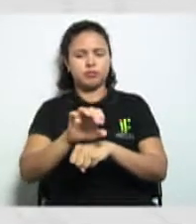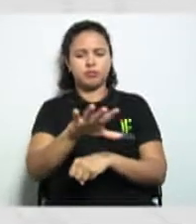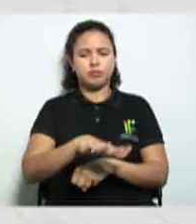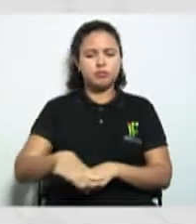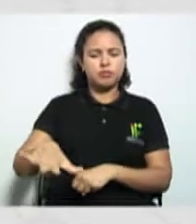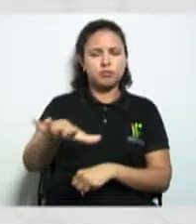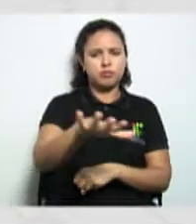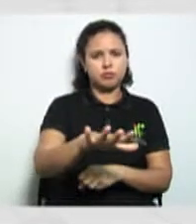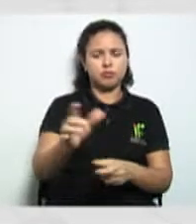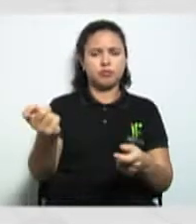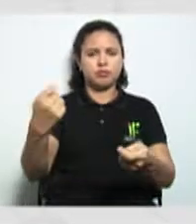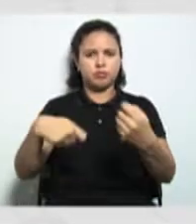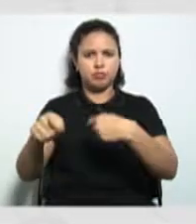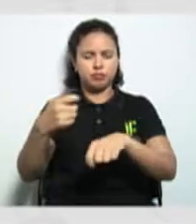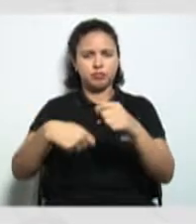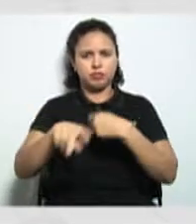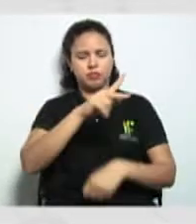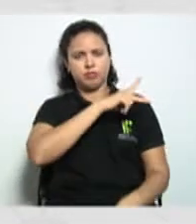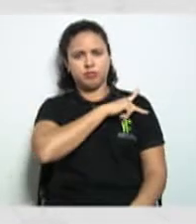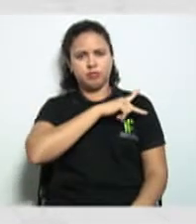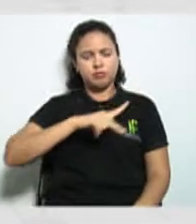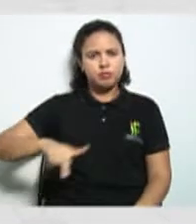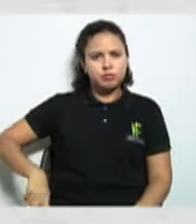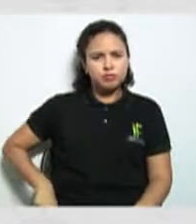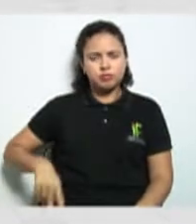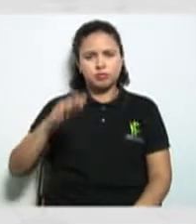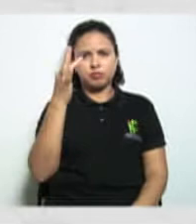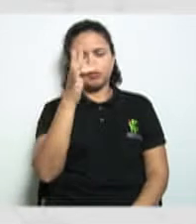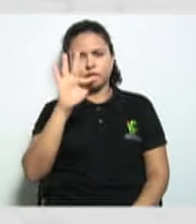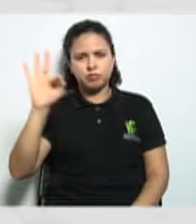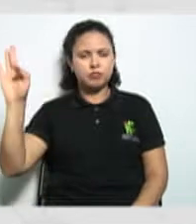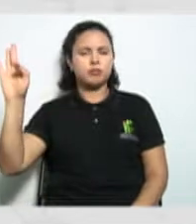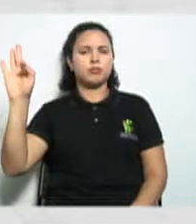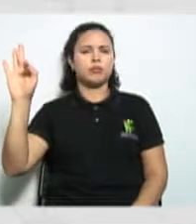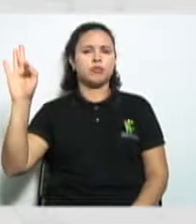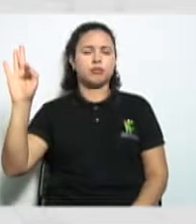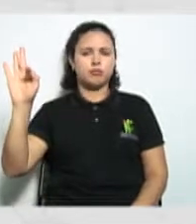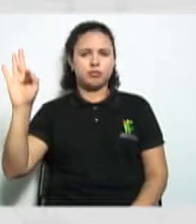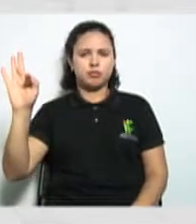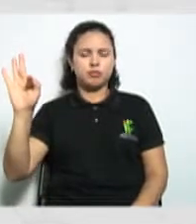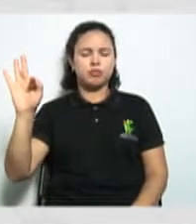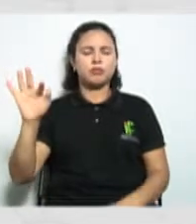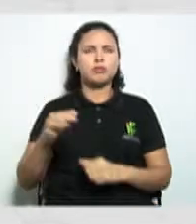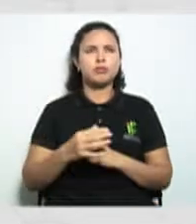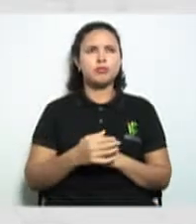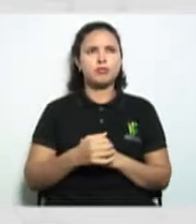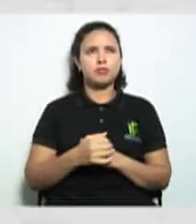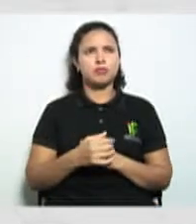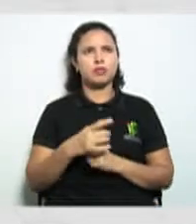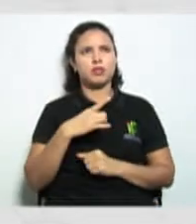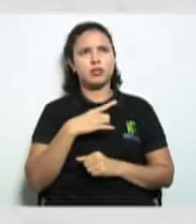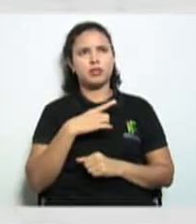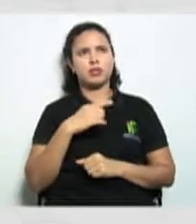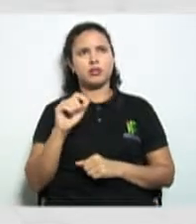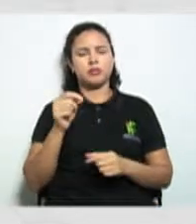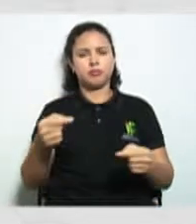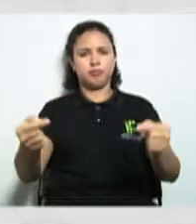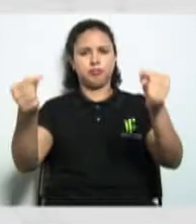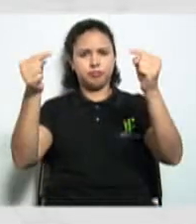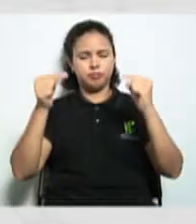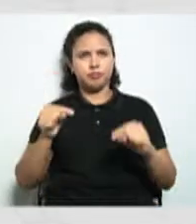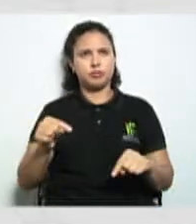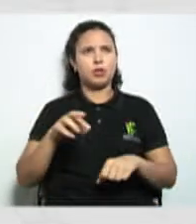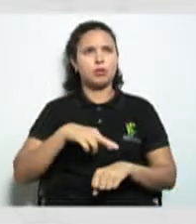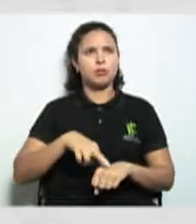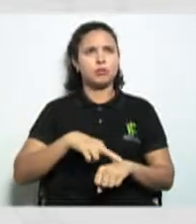âmbito da administração pública federal direta, autárquica e fundacional. E ainda tem a resolução